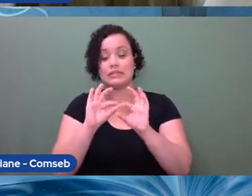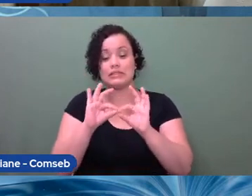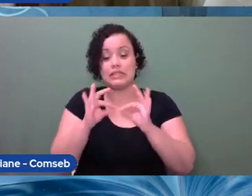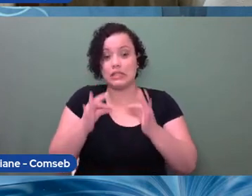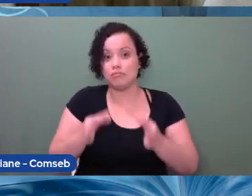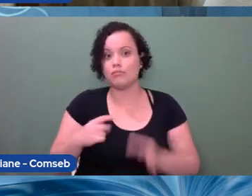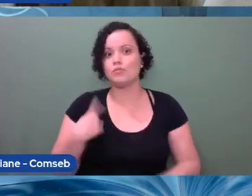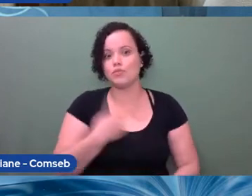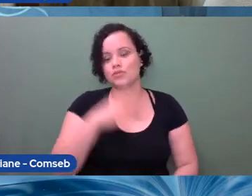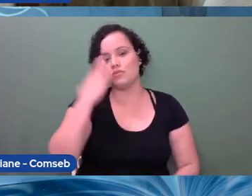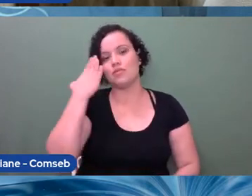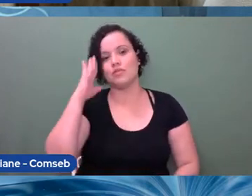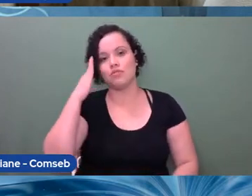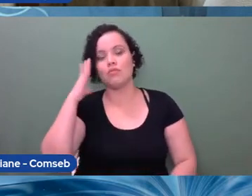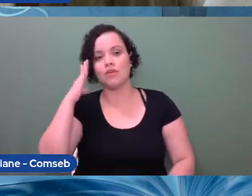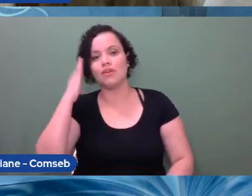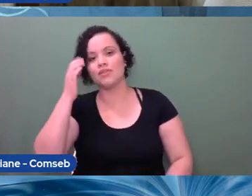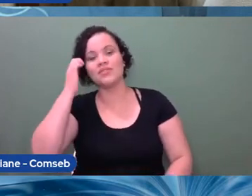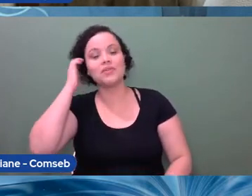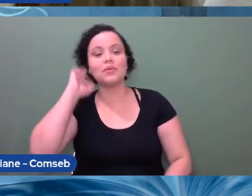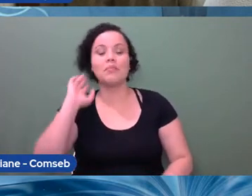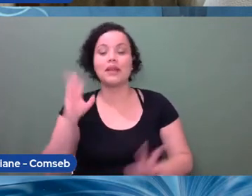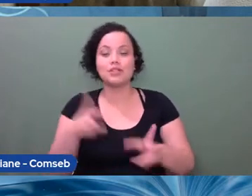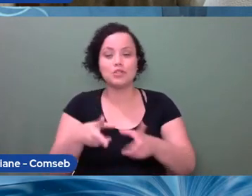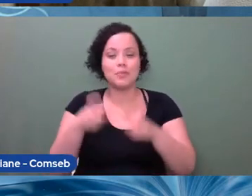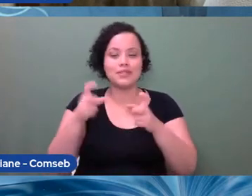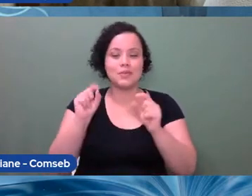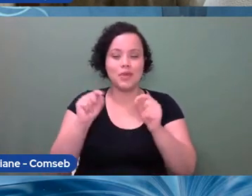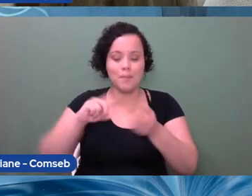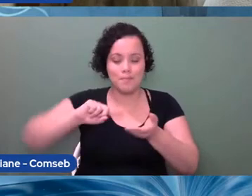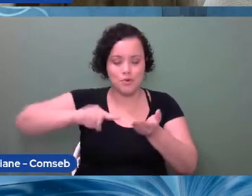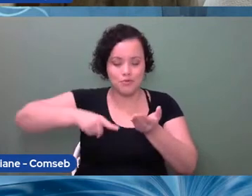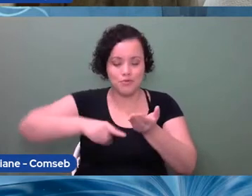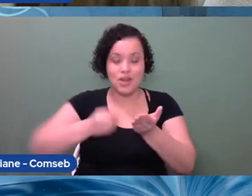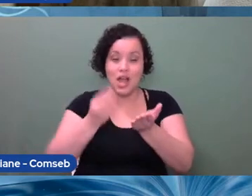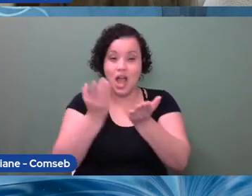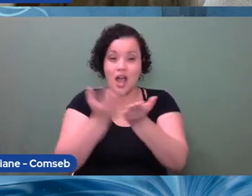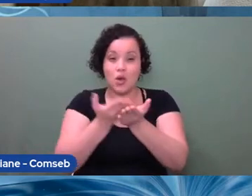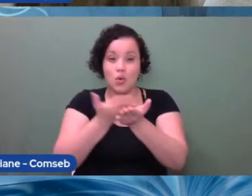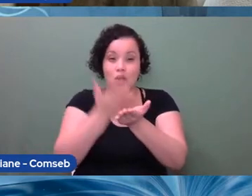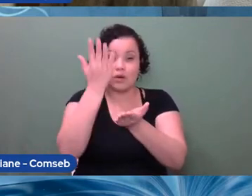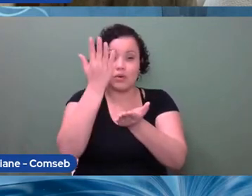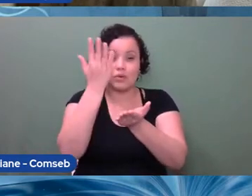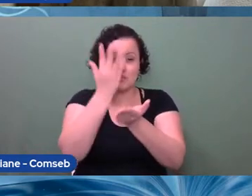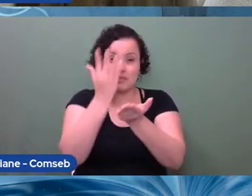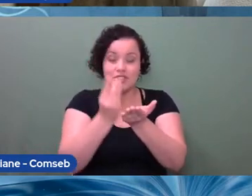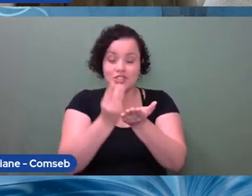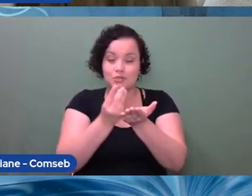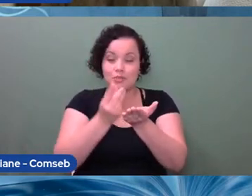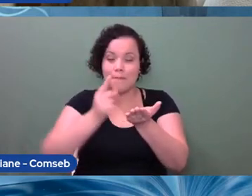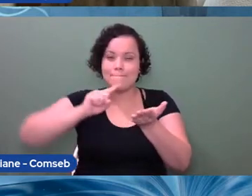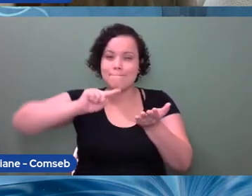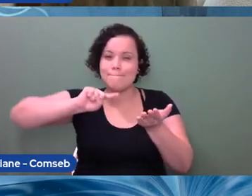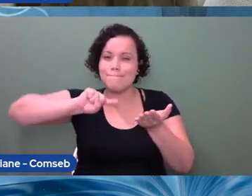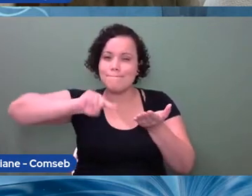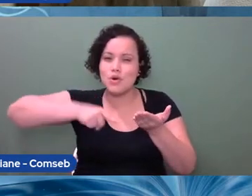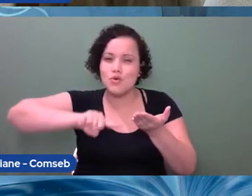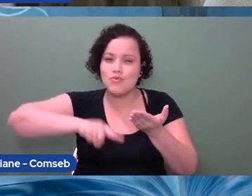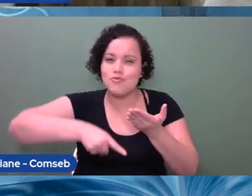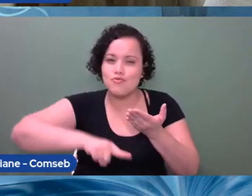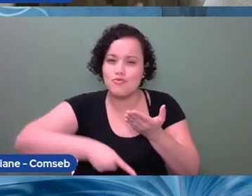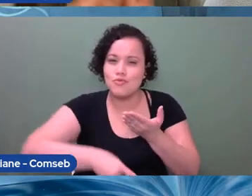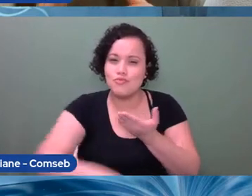e para que se perceba a profundidade do Espiritismo no entendimento do nosso próprio surgimento, uma coisa